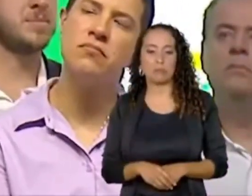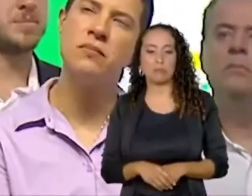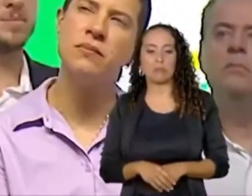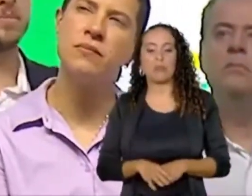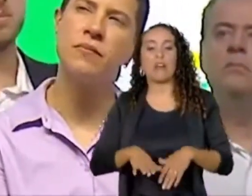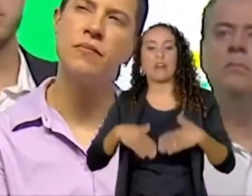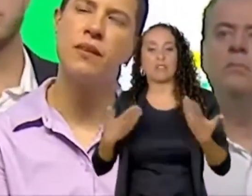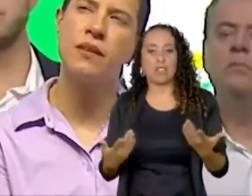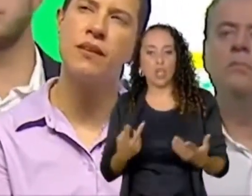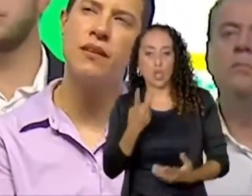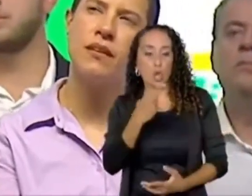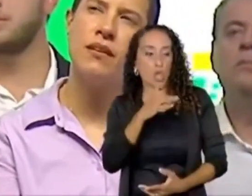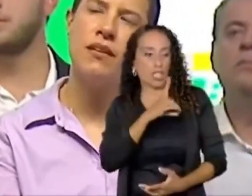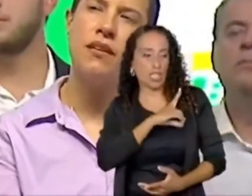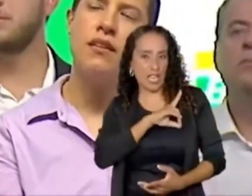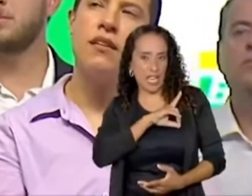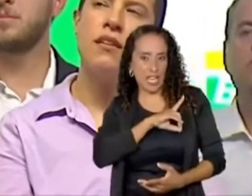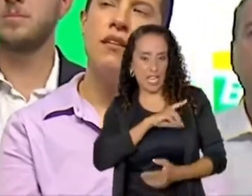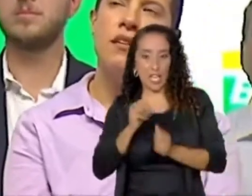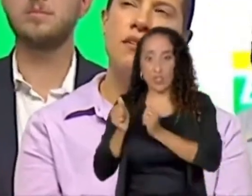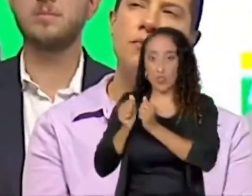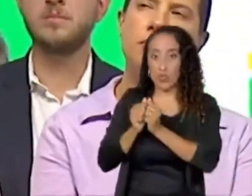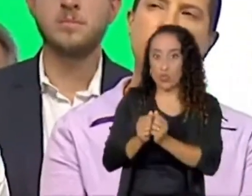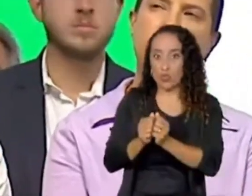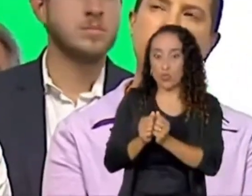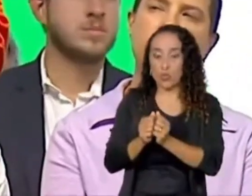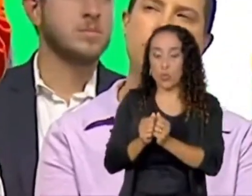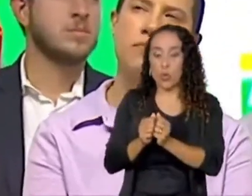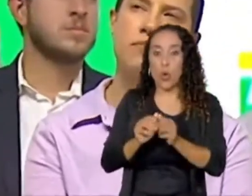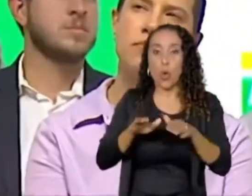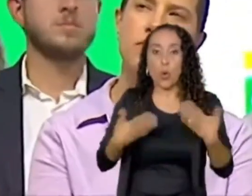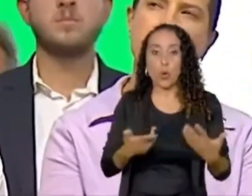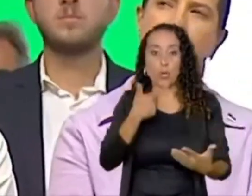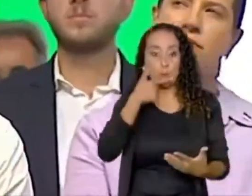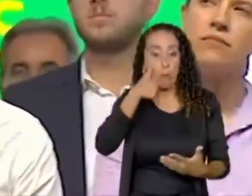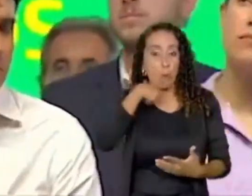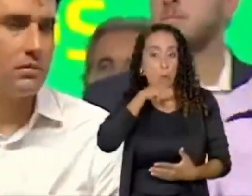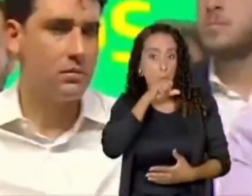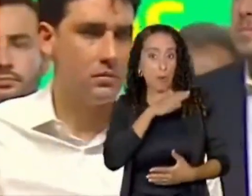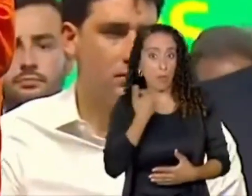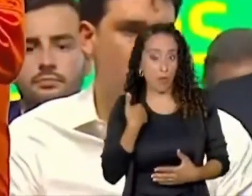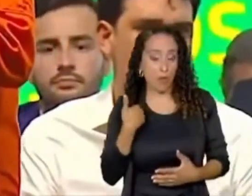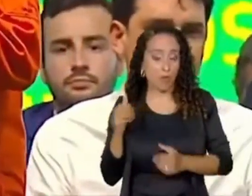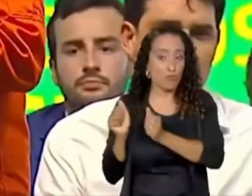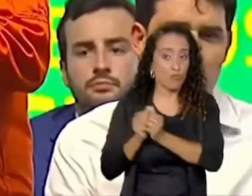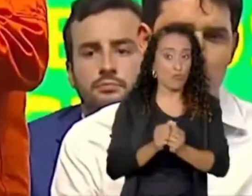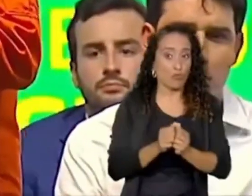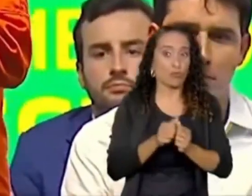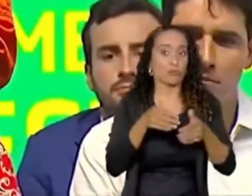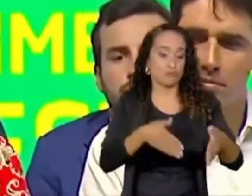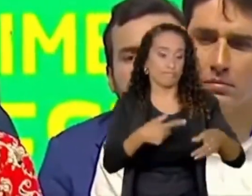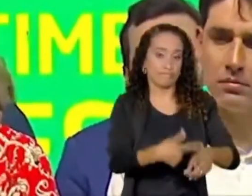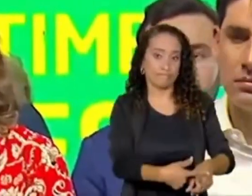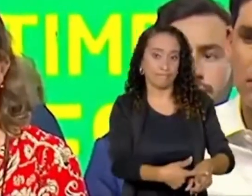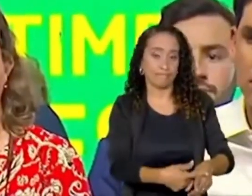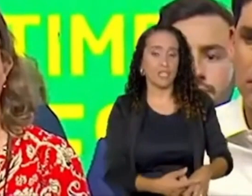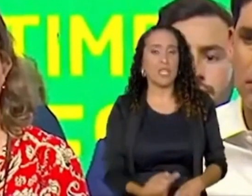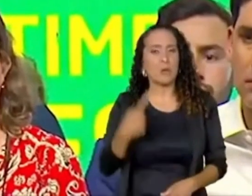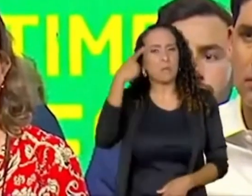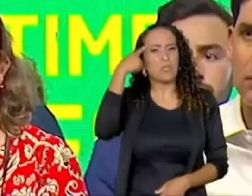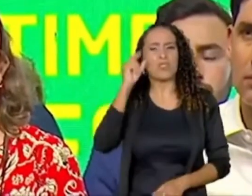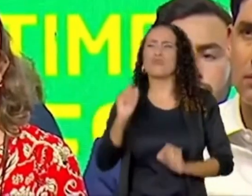dois delegados acompanhando para ir para o enterro da minha mãe. E eu ficava imaginando o que é que eu deveria